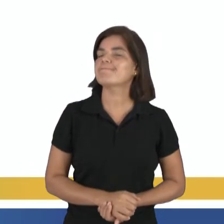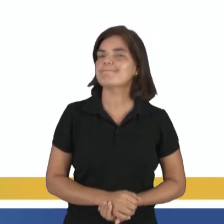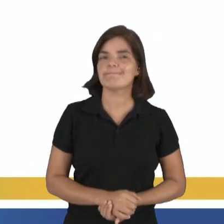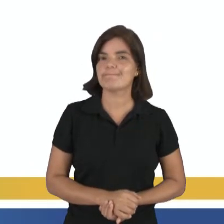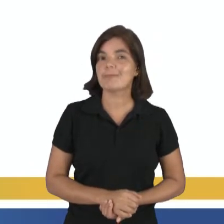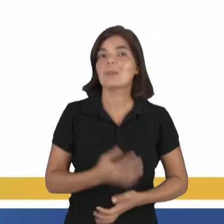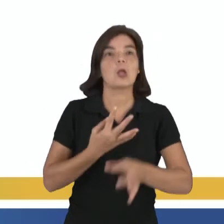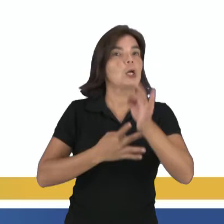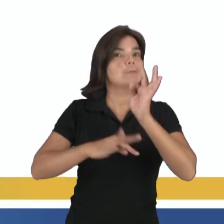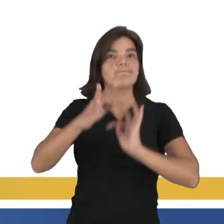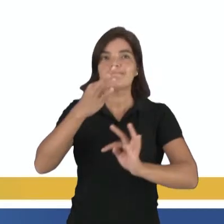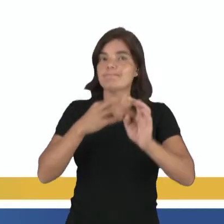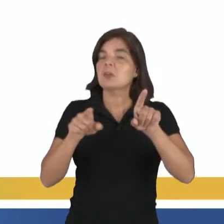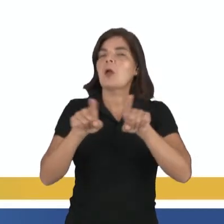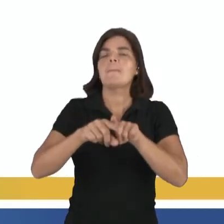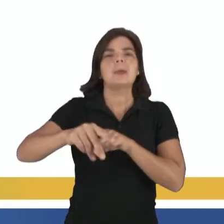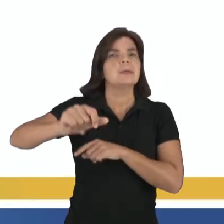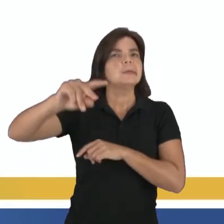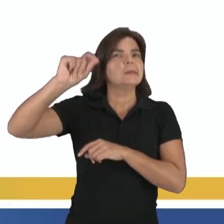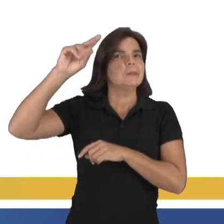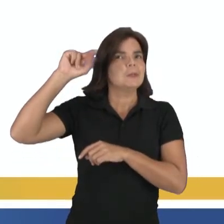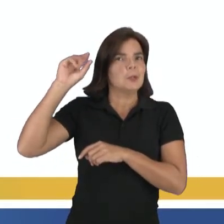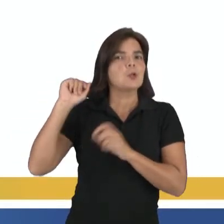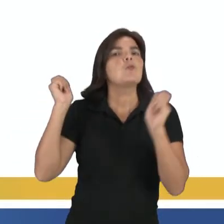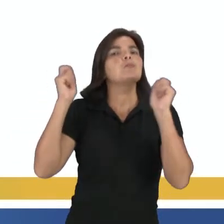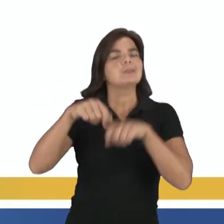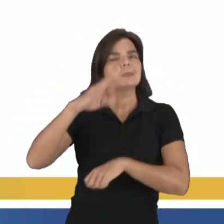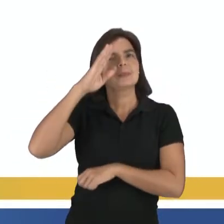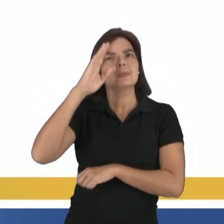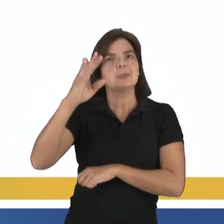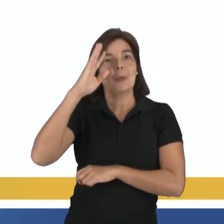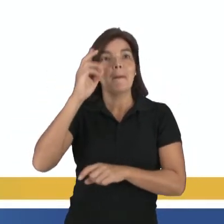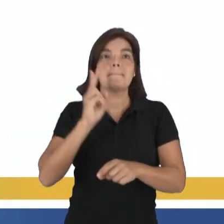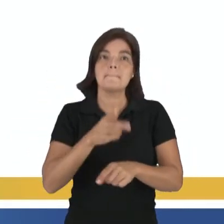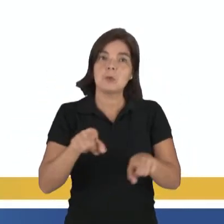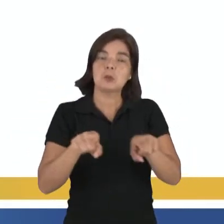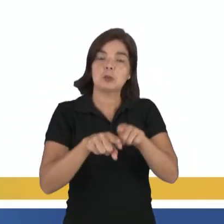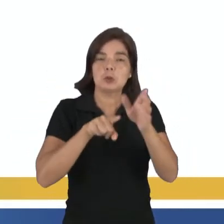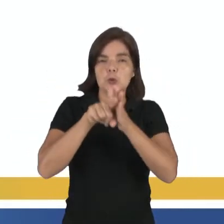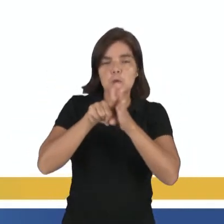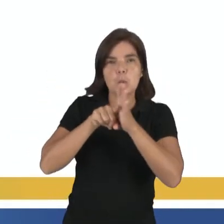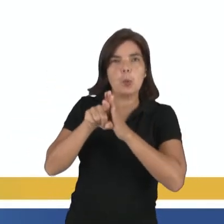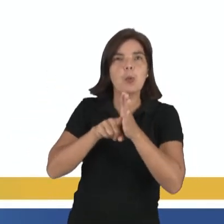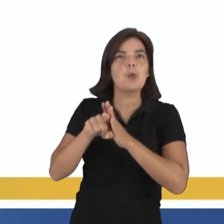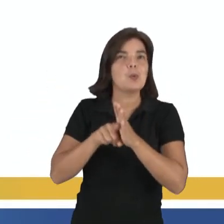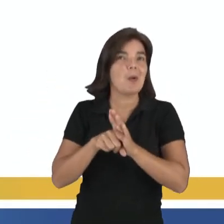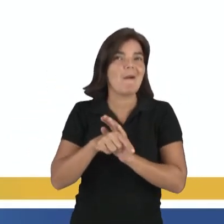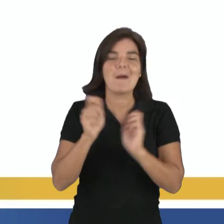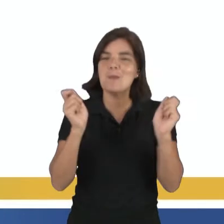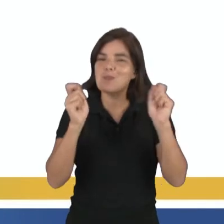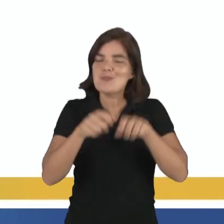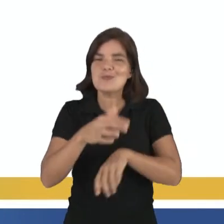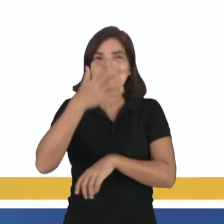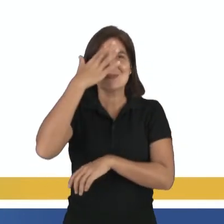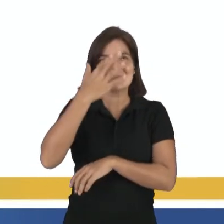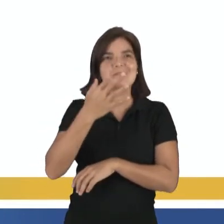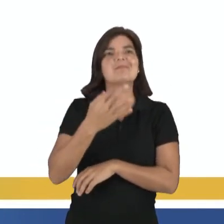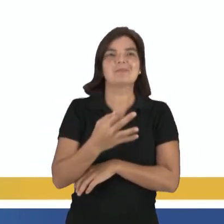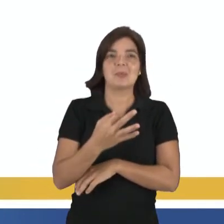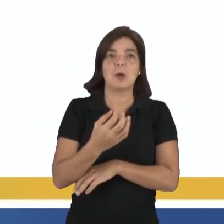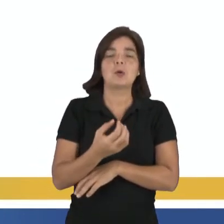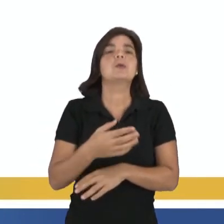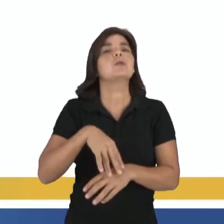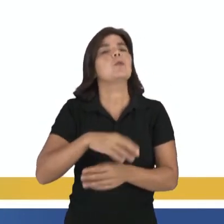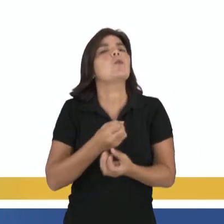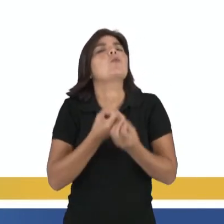Vamos lá, não. A tecnologia é mais antiga do que podemos imaginar. Mesmo que cientistas e pesquisadores não sejam capazes de